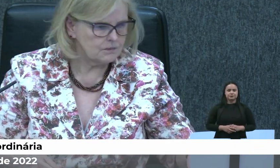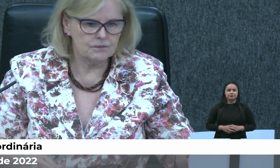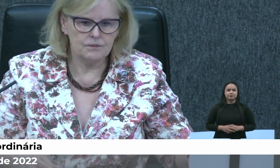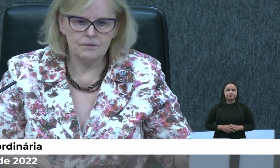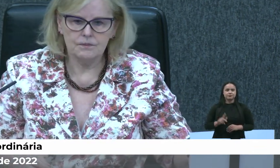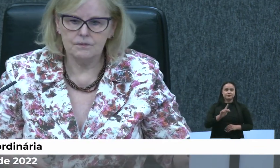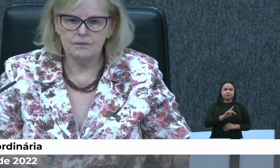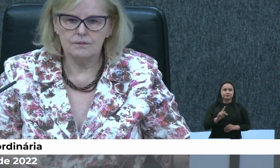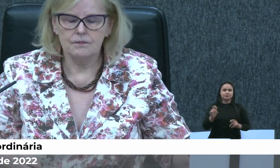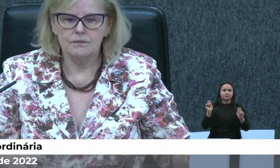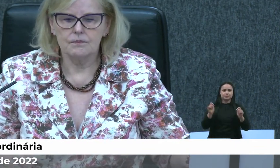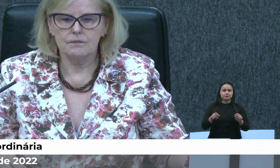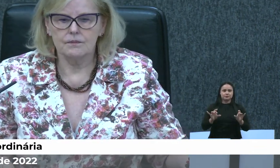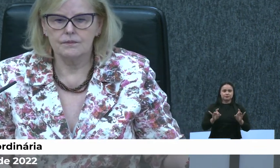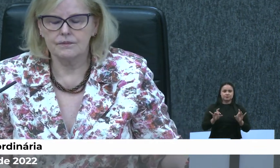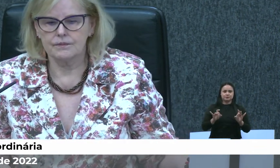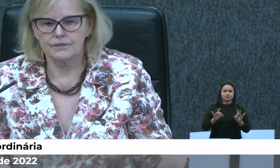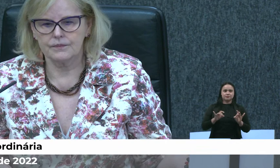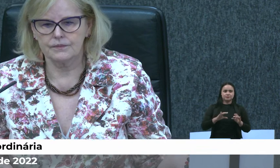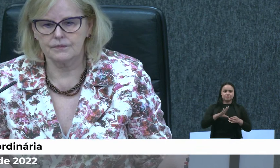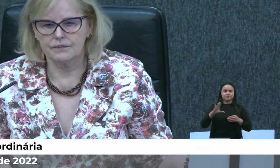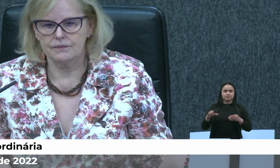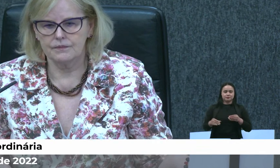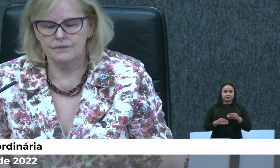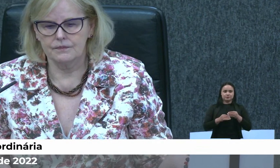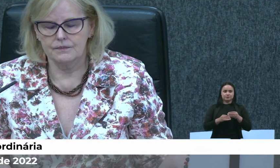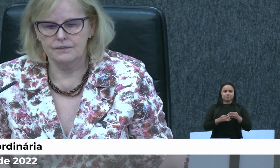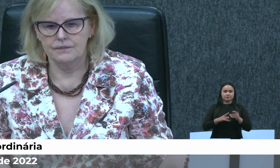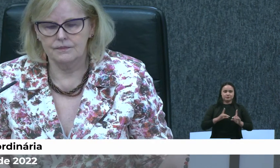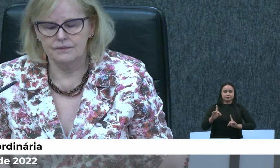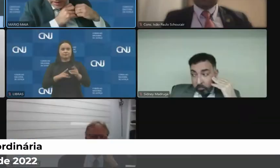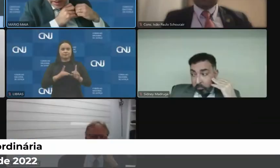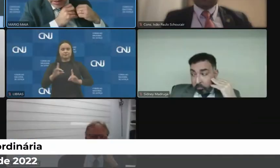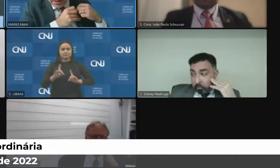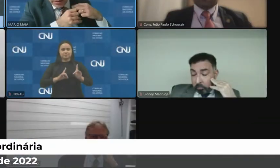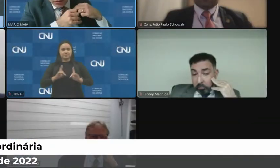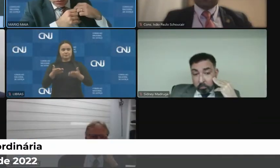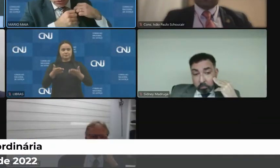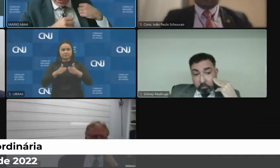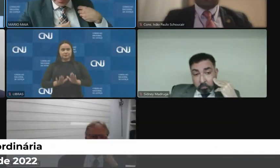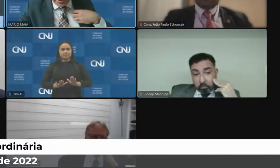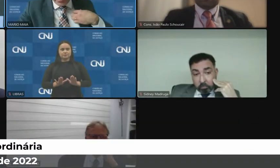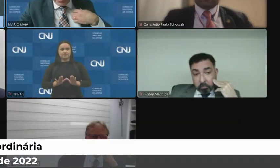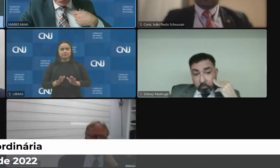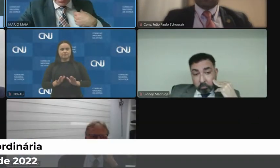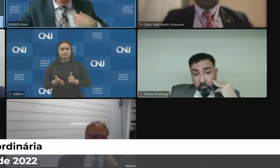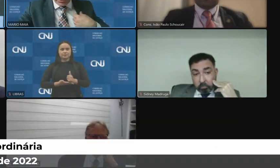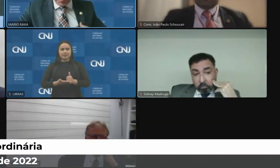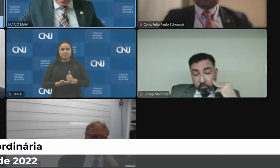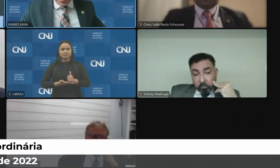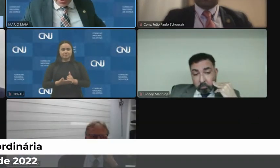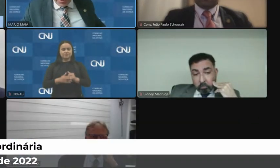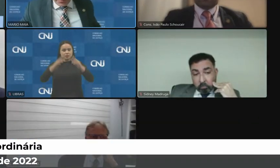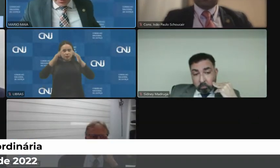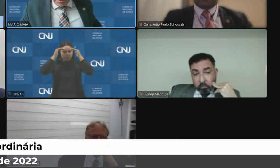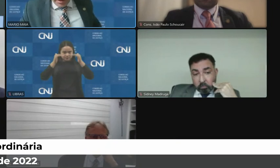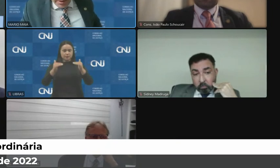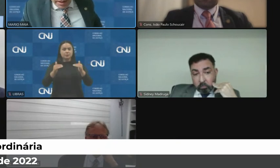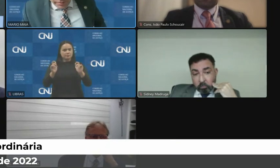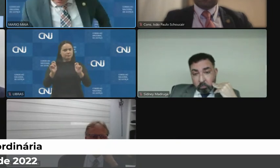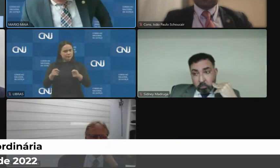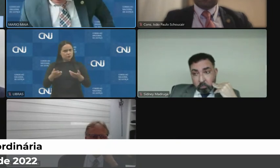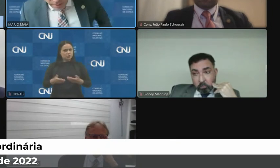Presidente, se me permite, só a título de enriquecimento da discussão e de firmar a minha tese, com todo respeito, se a senhora me